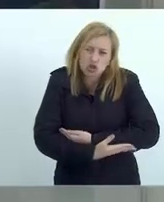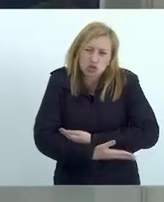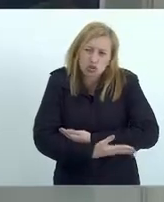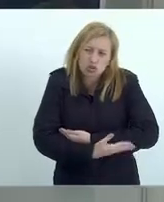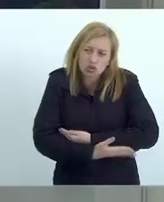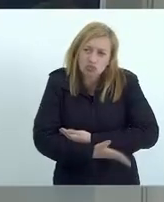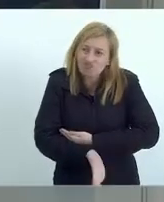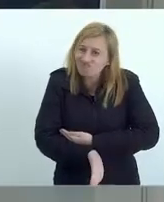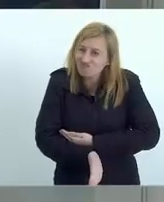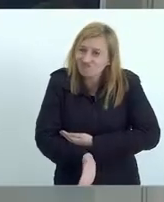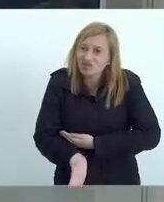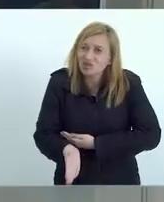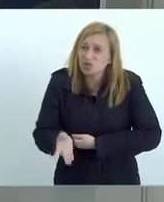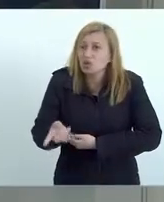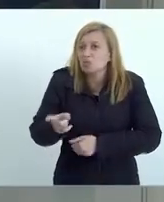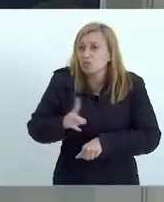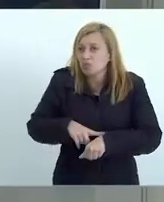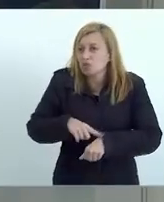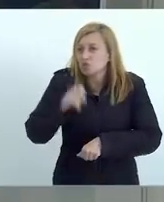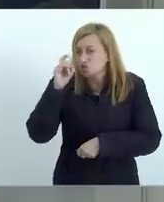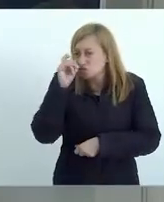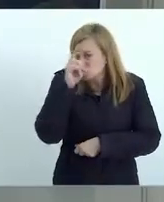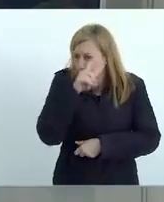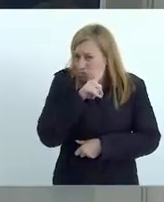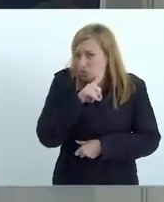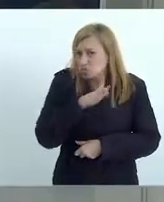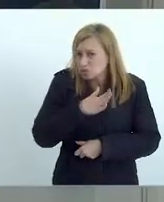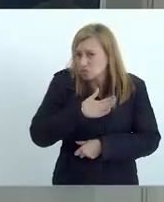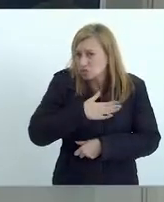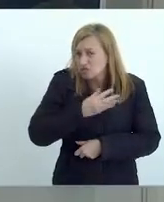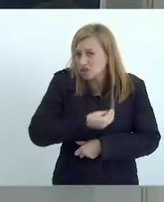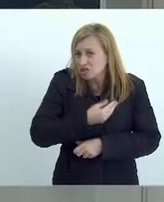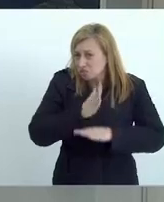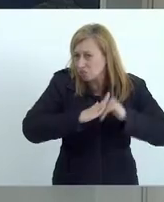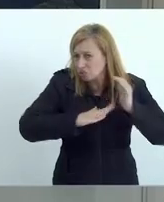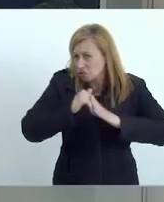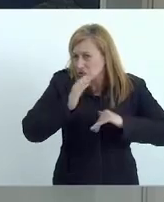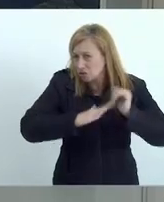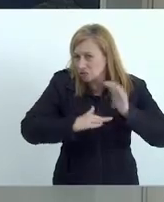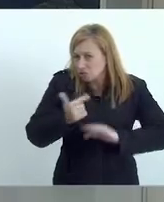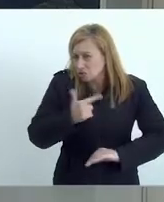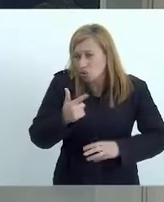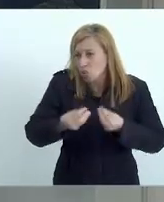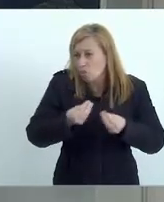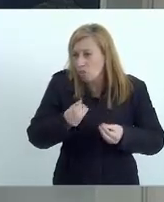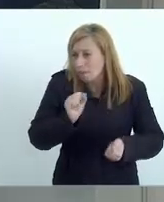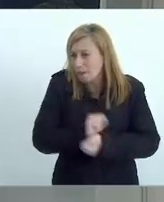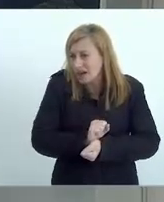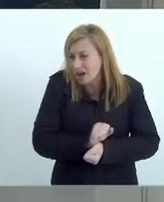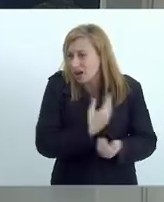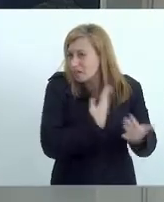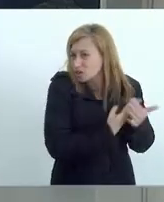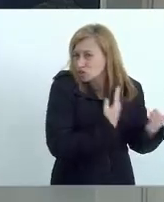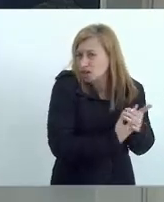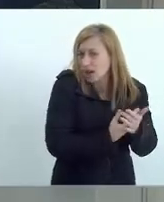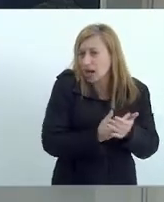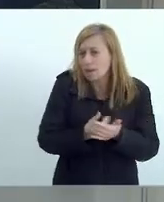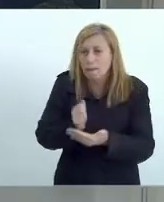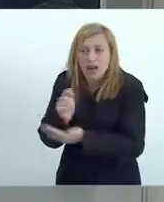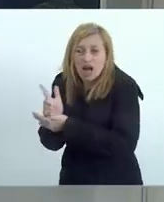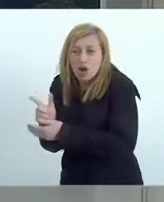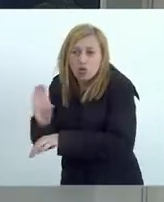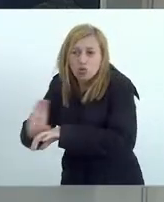em algo assim é meio conturbado na na vida profissional não tinha condições de parar para poder estudar pagar um cursinho